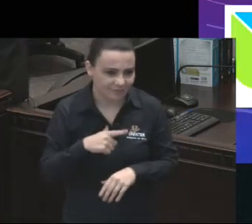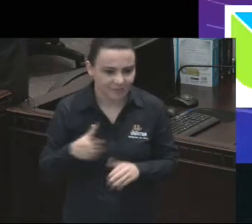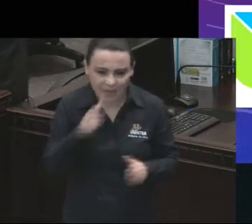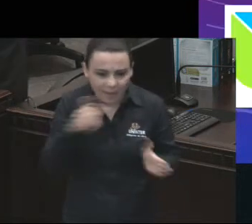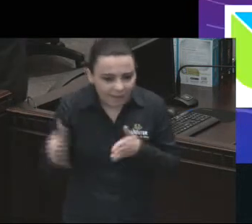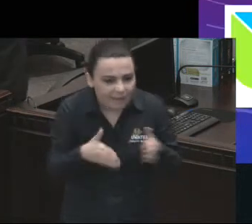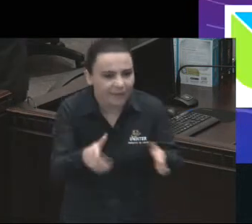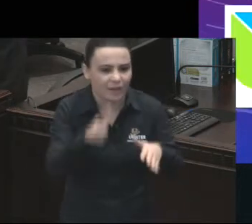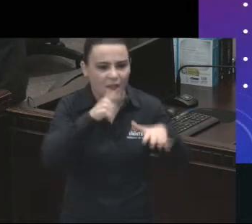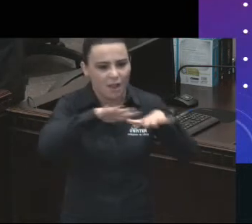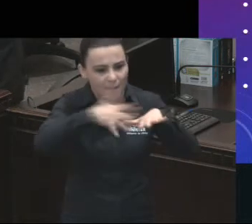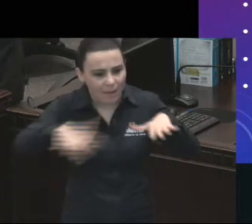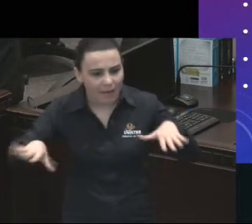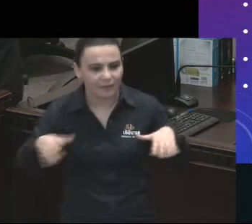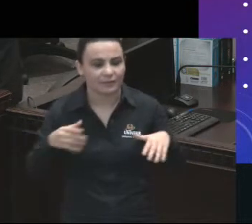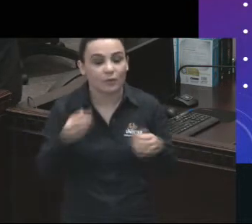as técnicas de detecção,